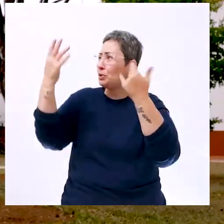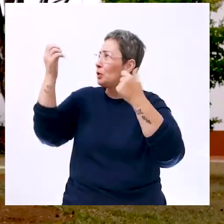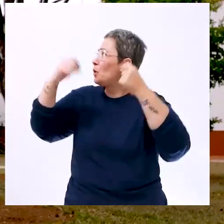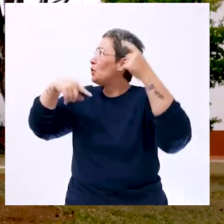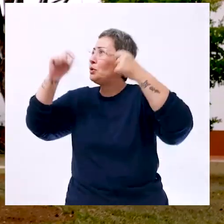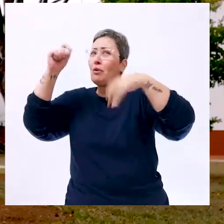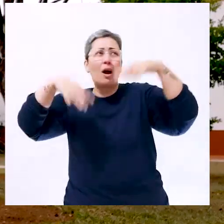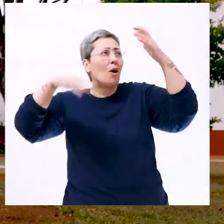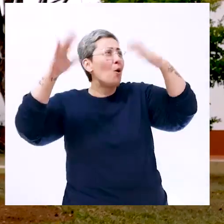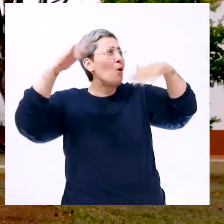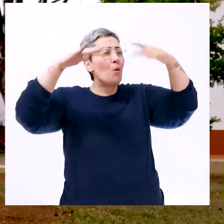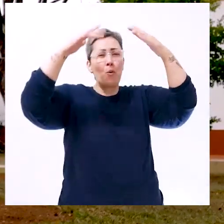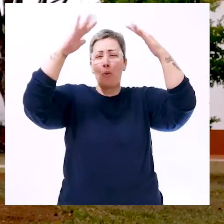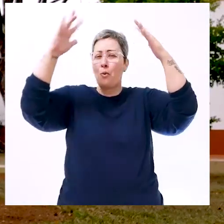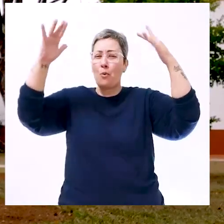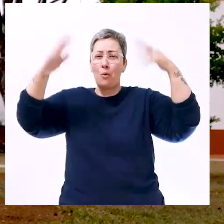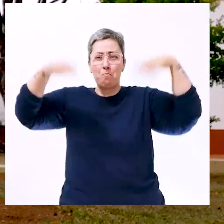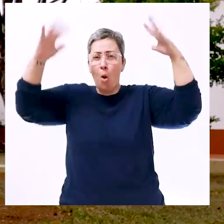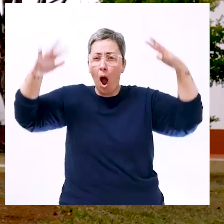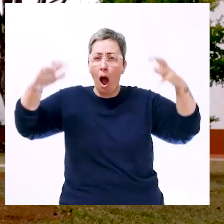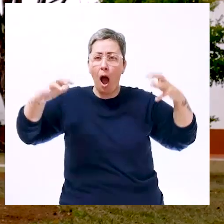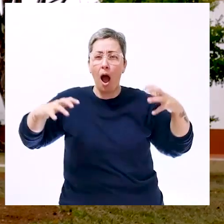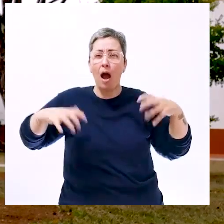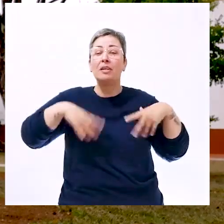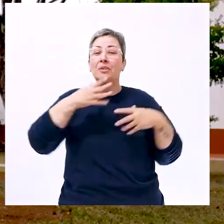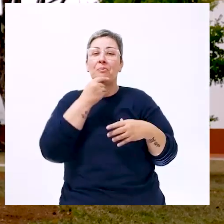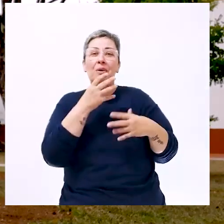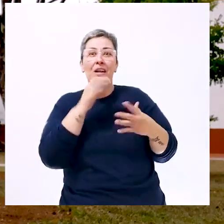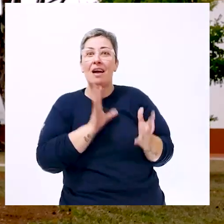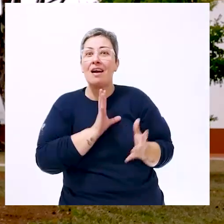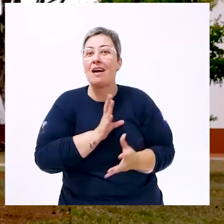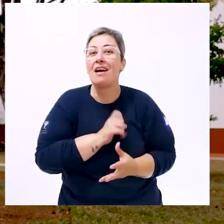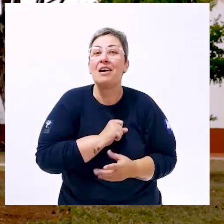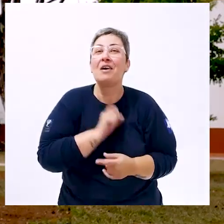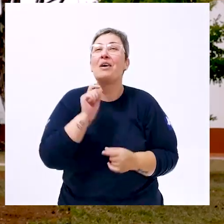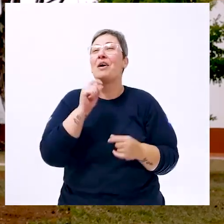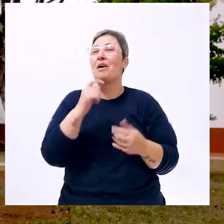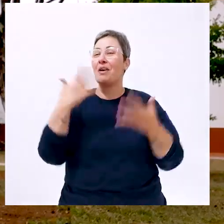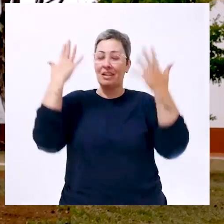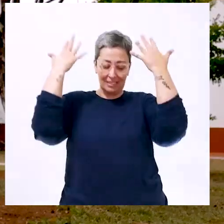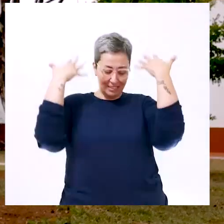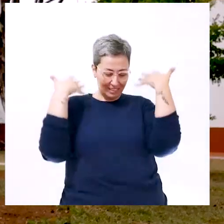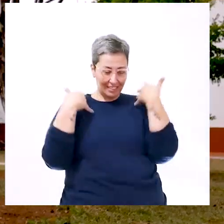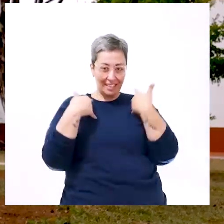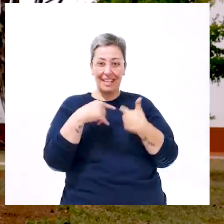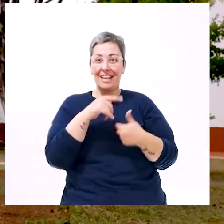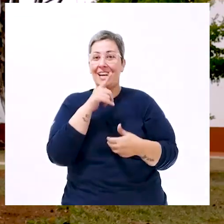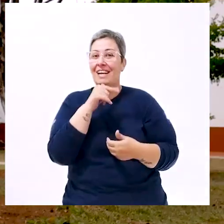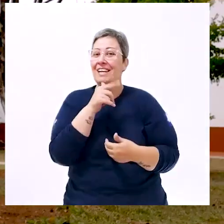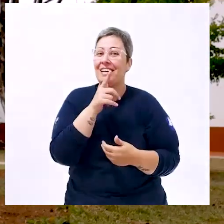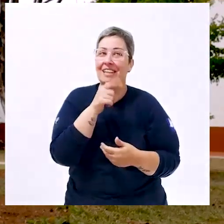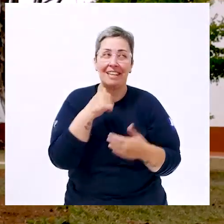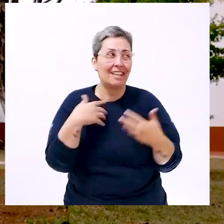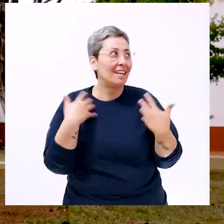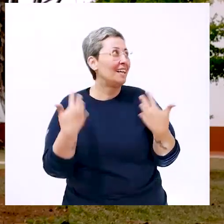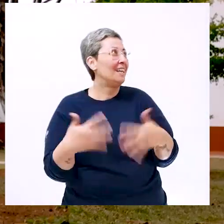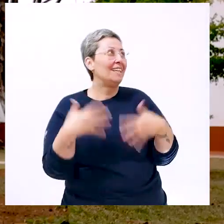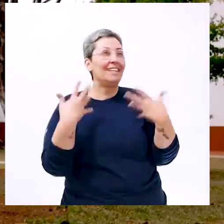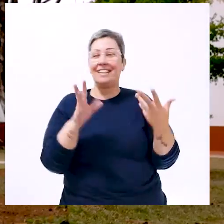Podem vir chuviscos, chuvadas, garoas, torós, que o menino gosta mesmo é de ficar